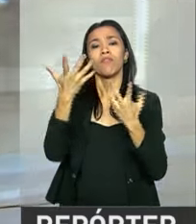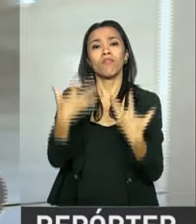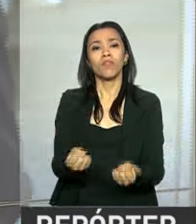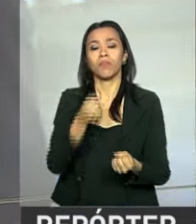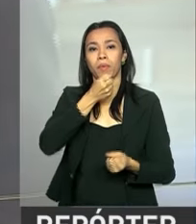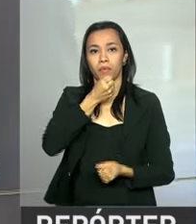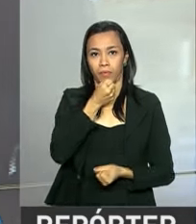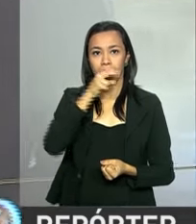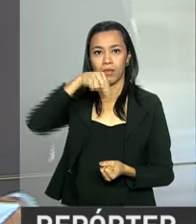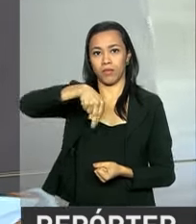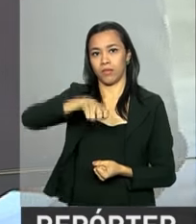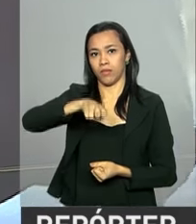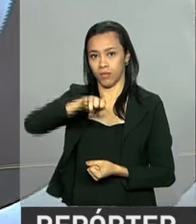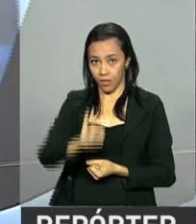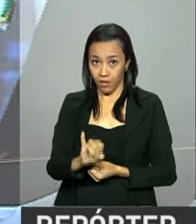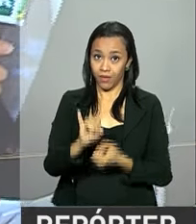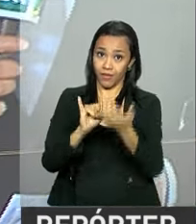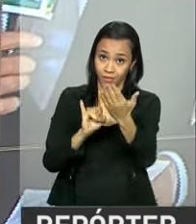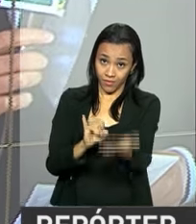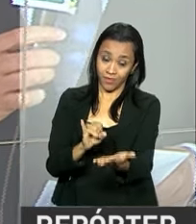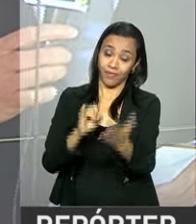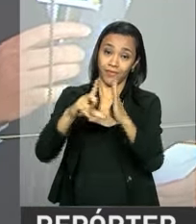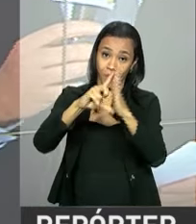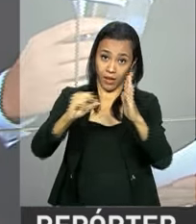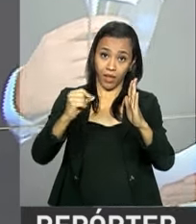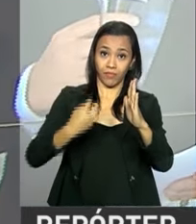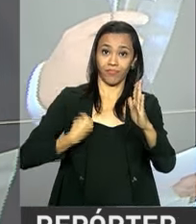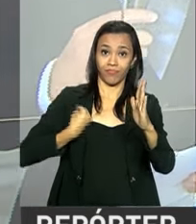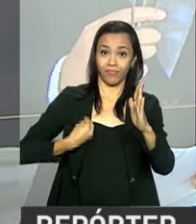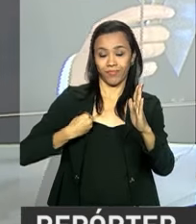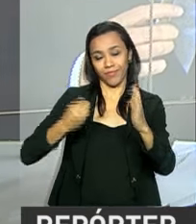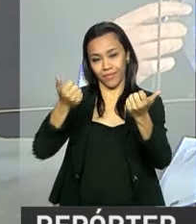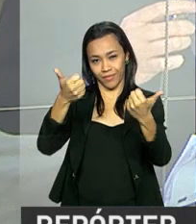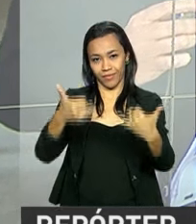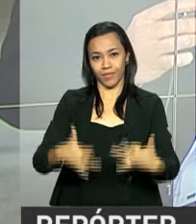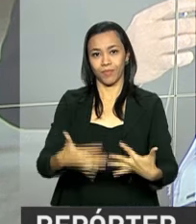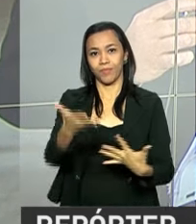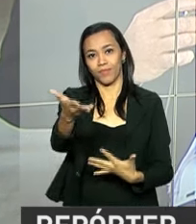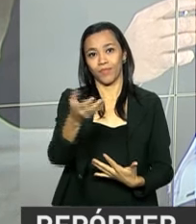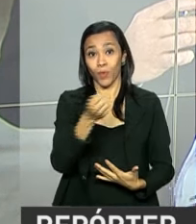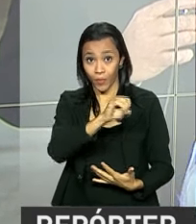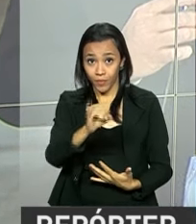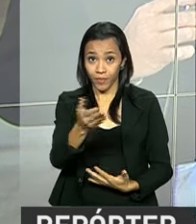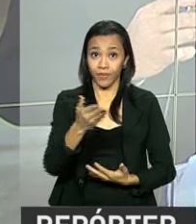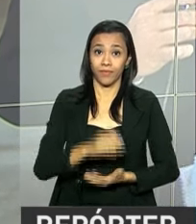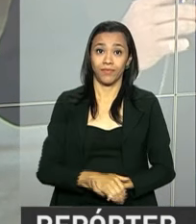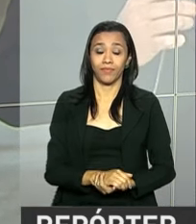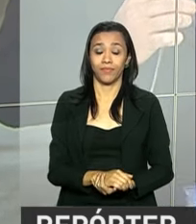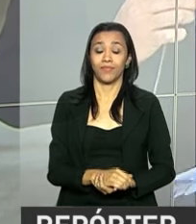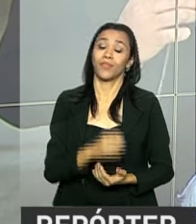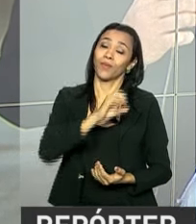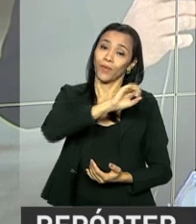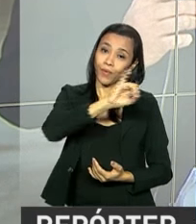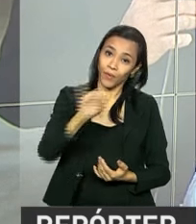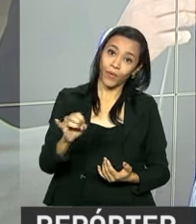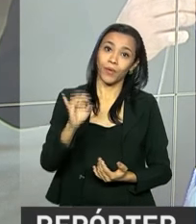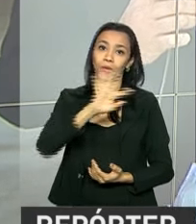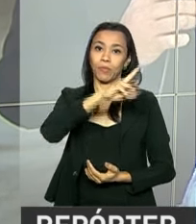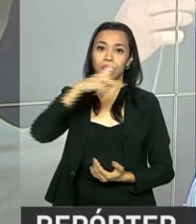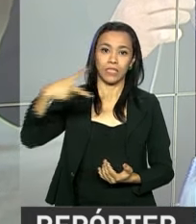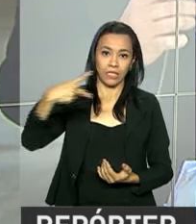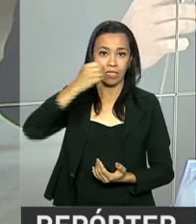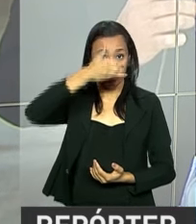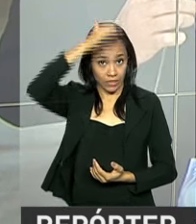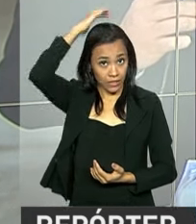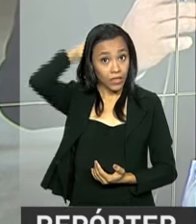Nei Pereira, que está lá no Palácio Planalto e traz os detalhes pra gente. Olá, Nei. Olá, Leandro. Michel Temer